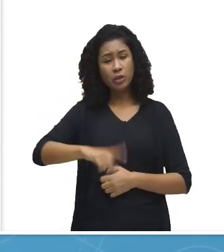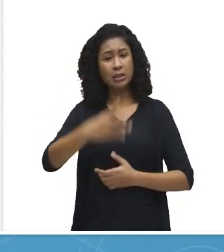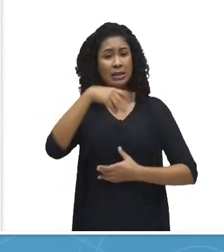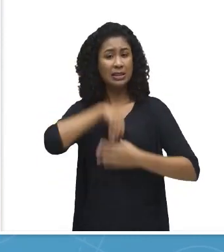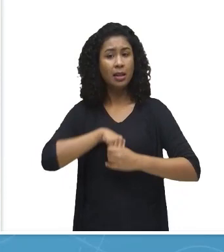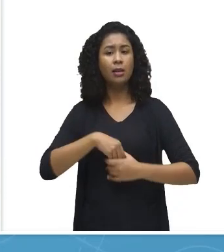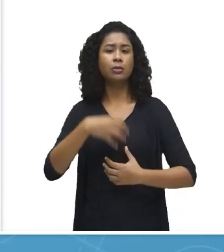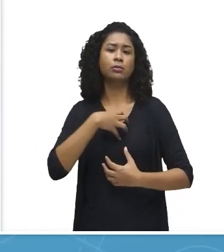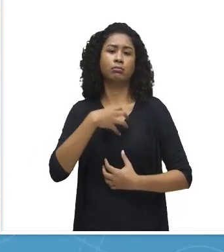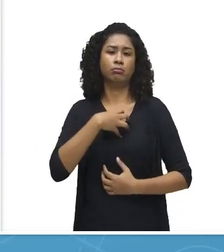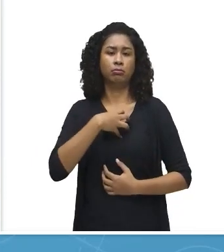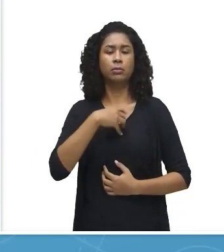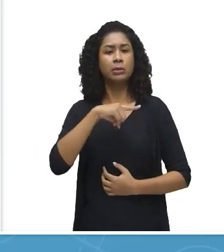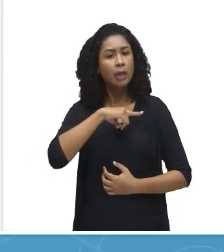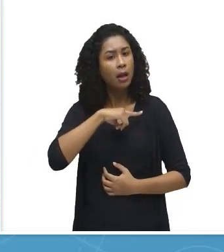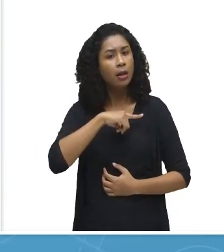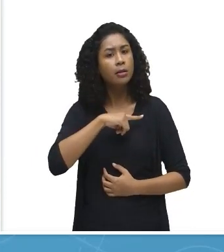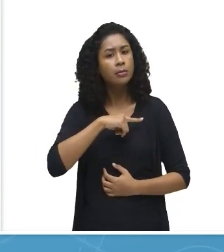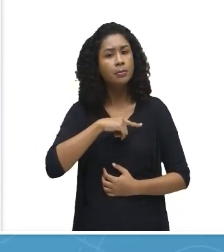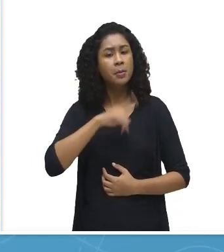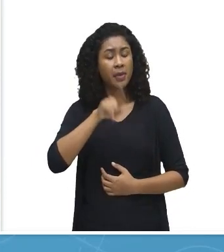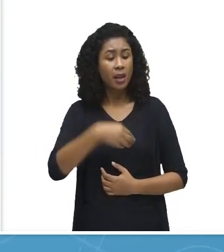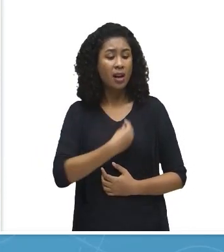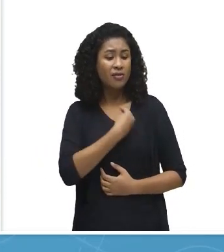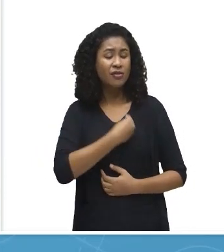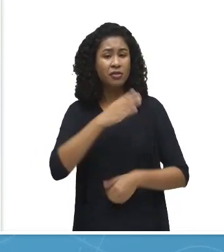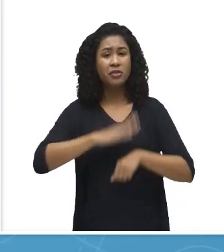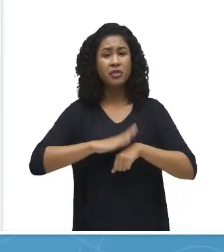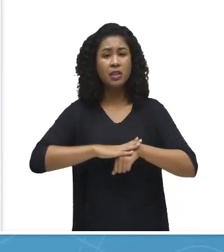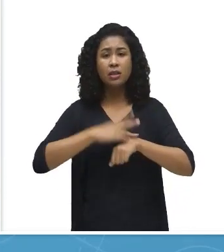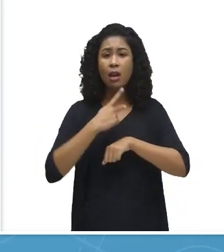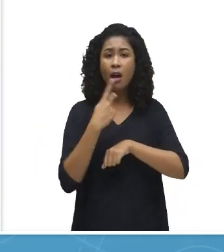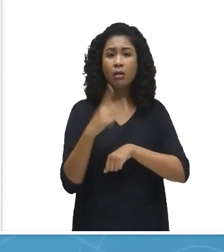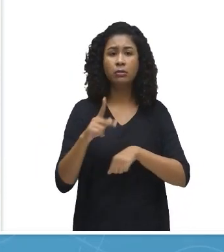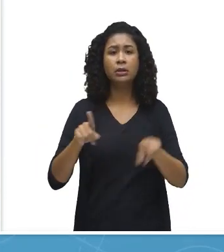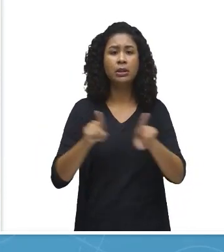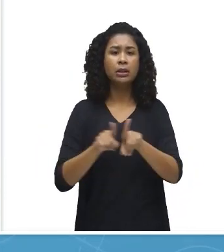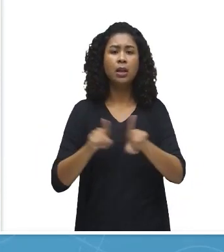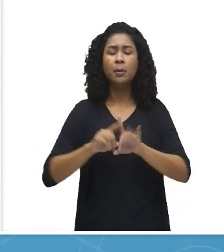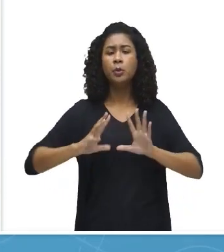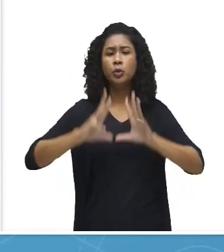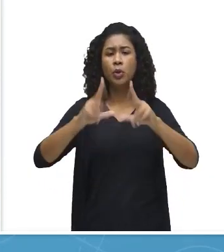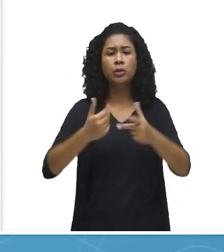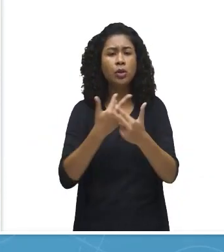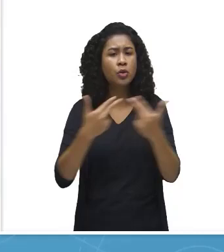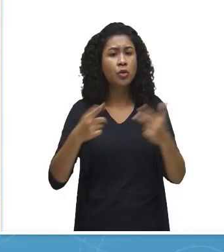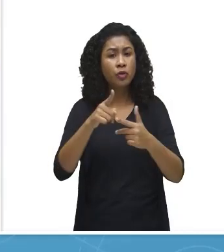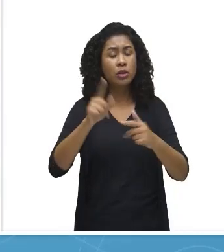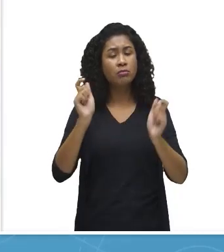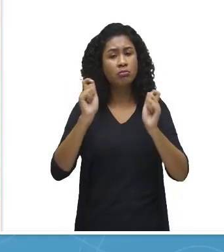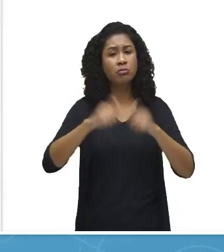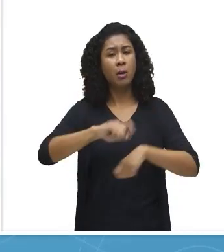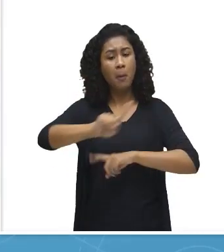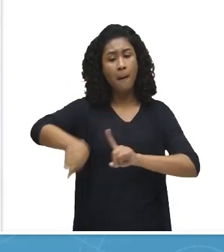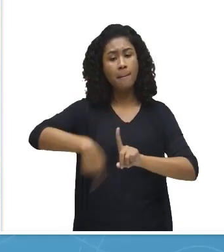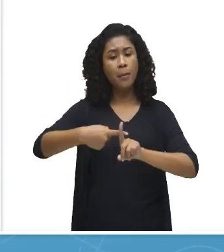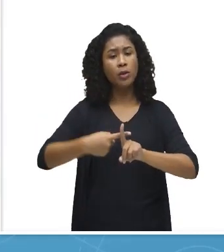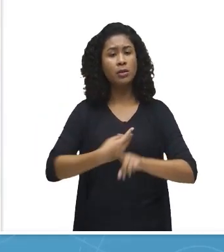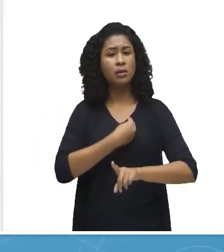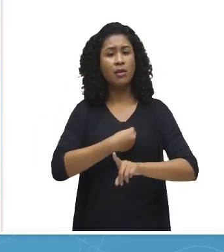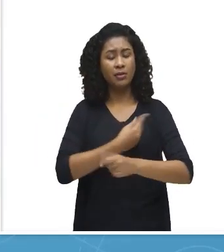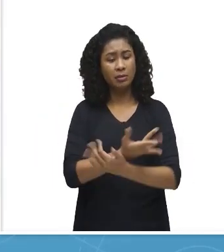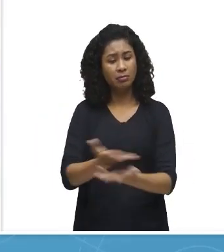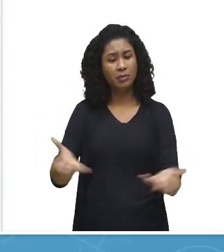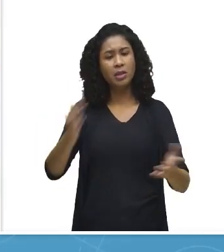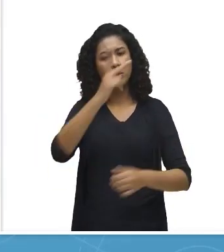interior, pela vida que você constrói e por tudo que você pode acrescentar na vida de outras pessoas. Não